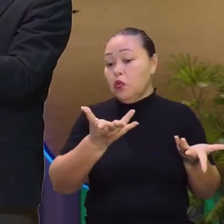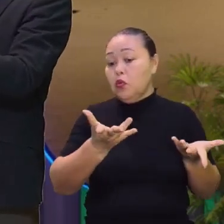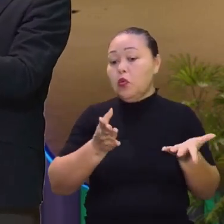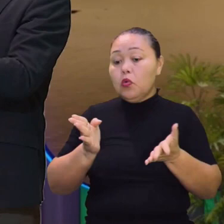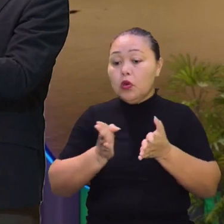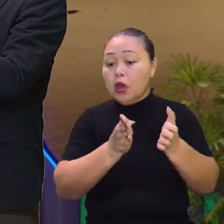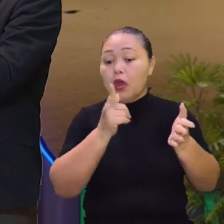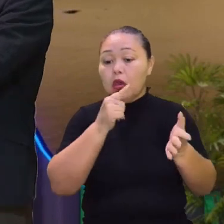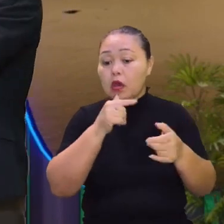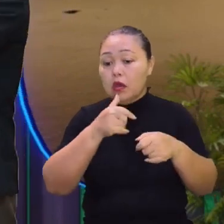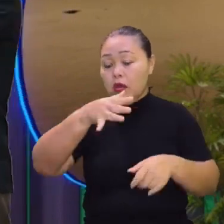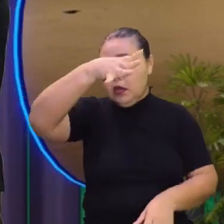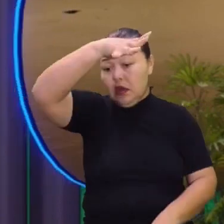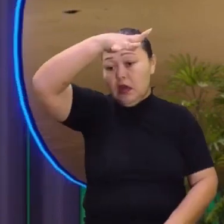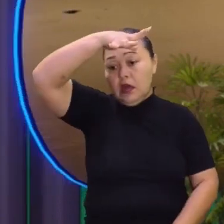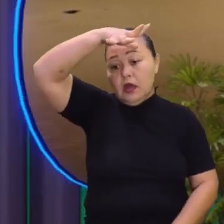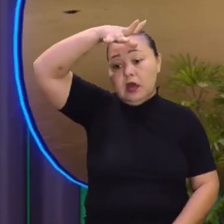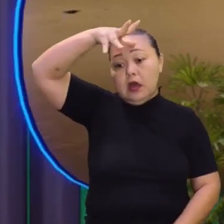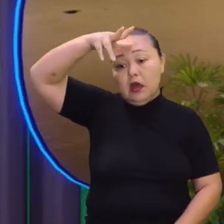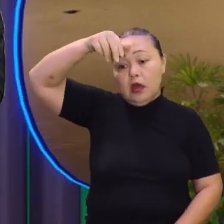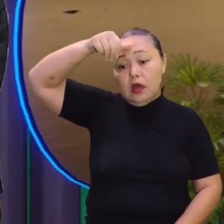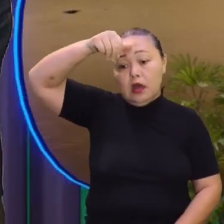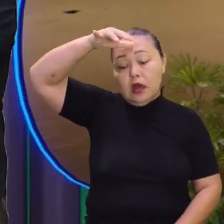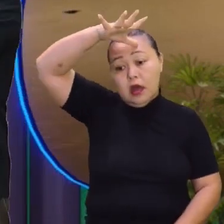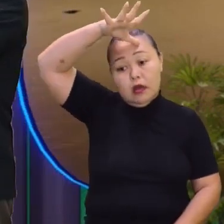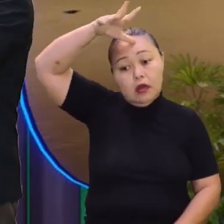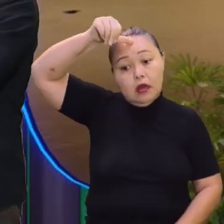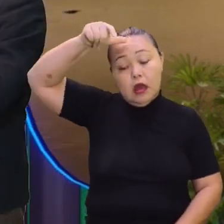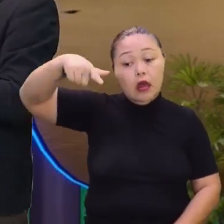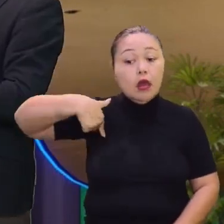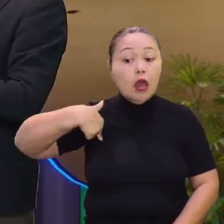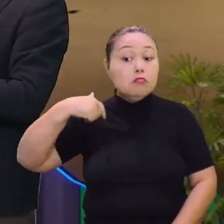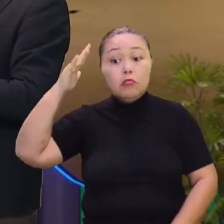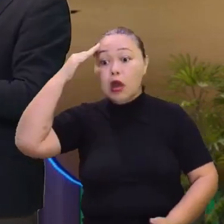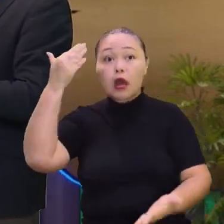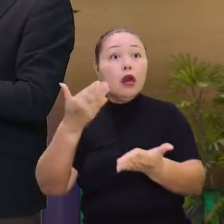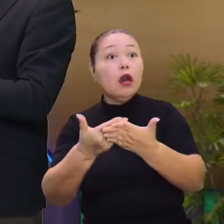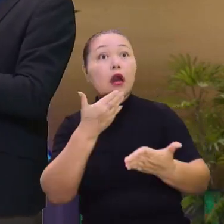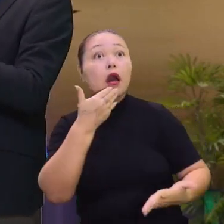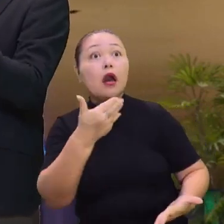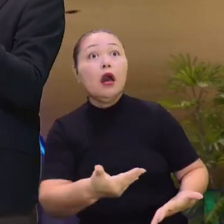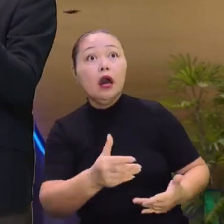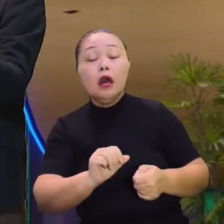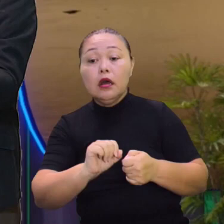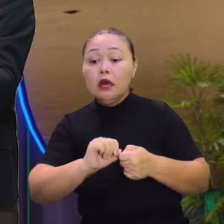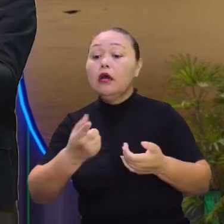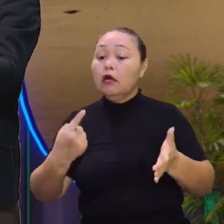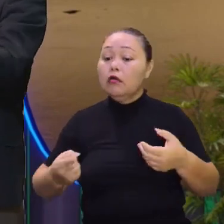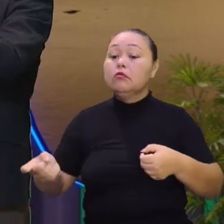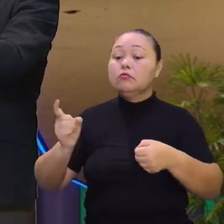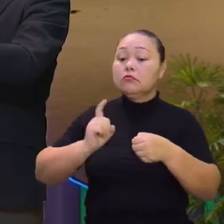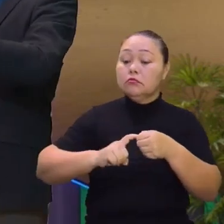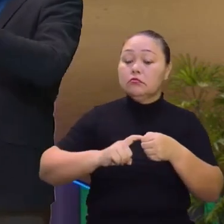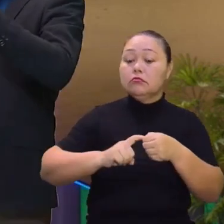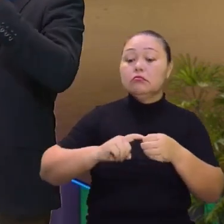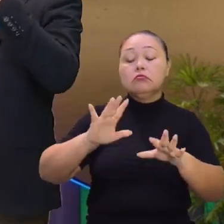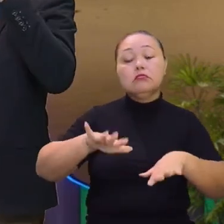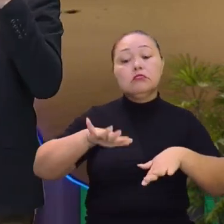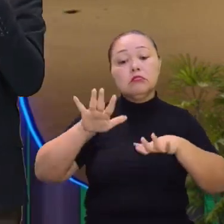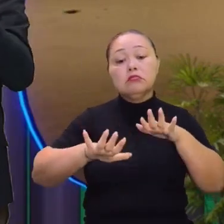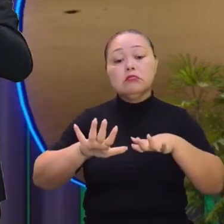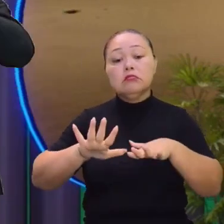Paulo, todo mundo nem acreditou que eles iam voltar. Pensavam que já estavam todos mortos. É isso? E só que